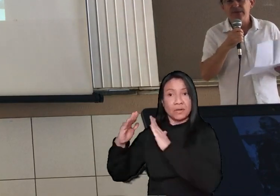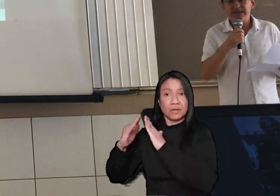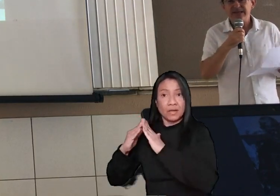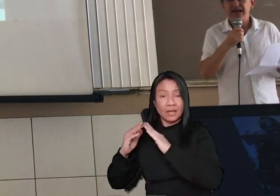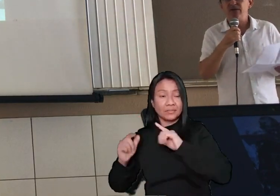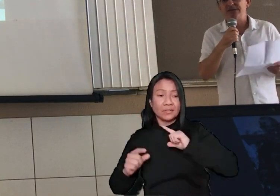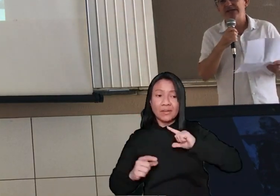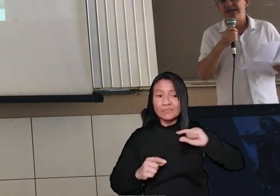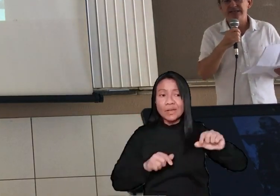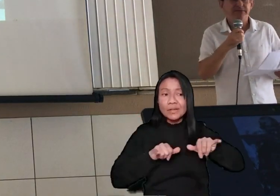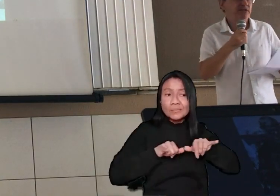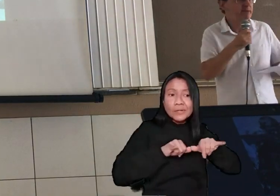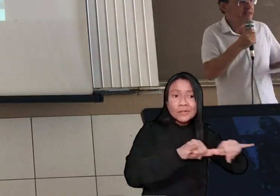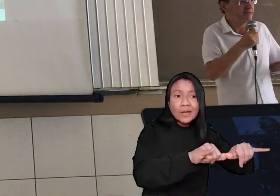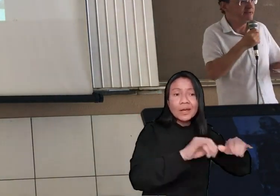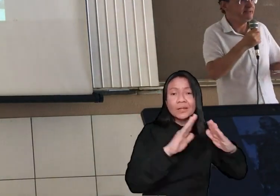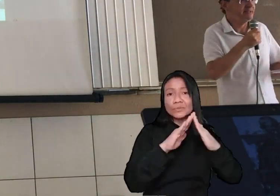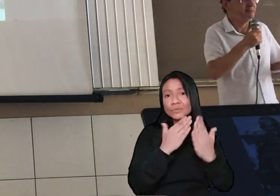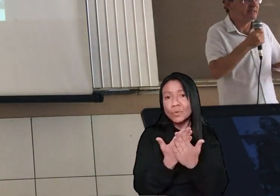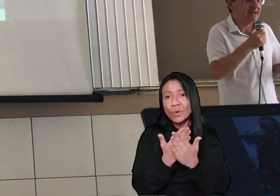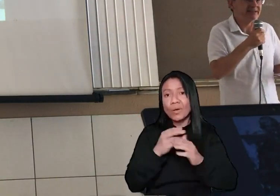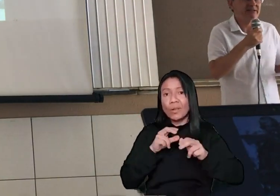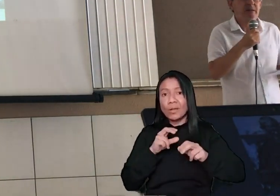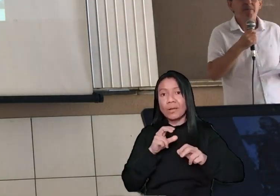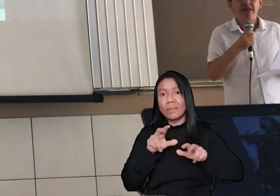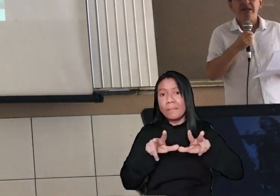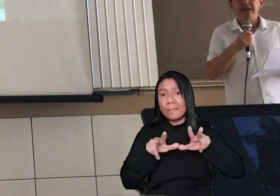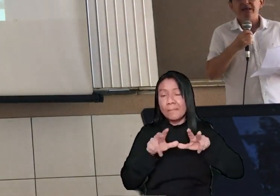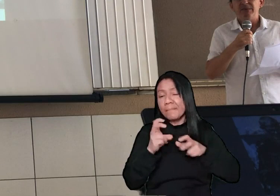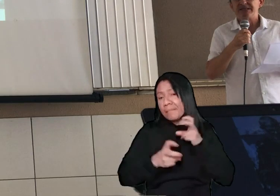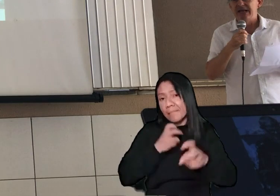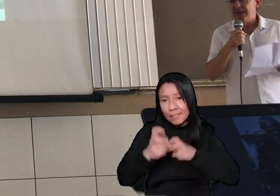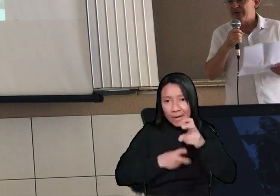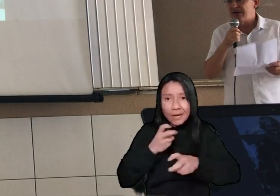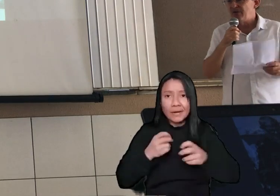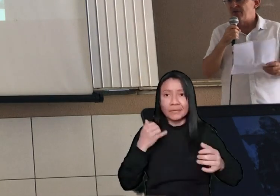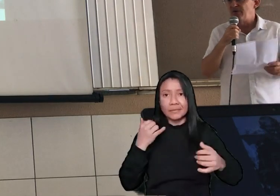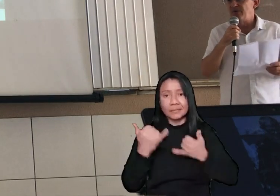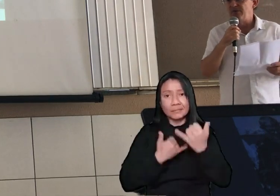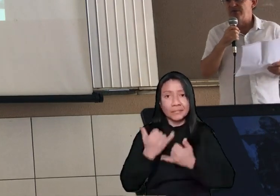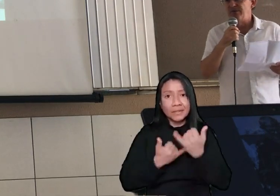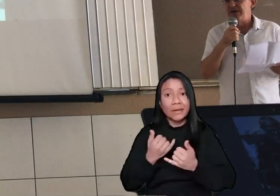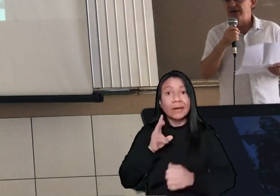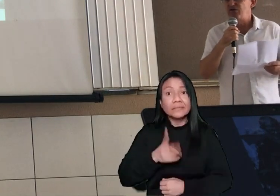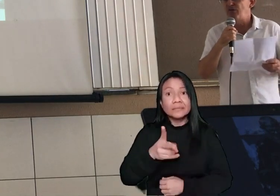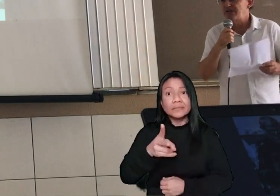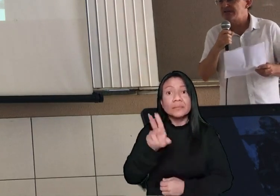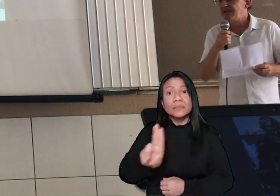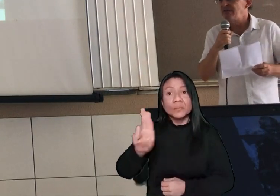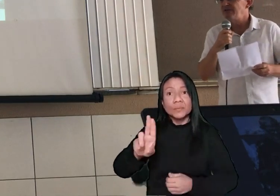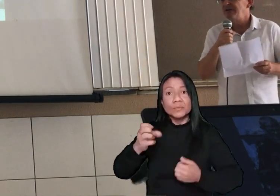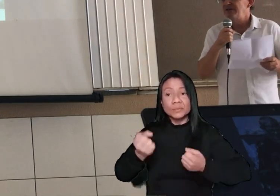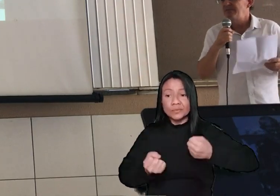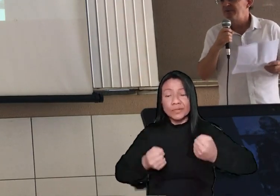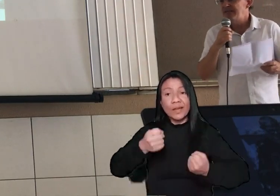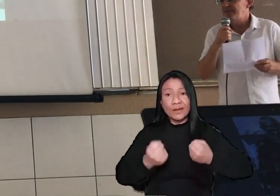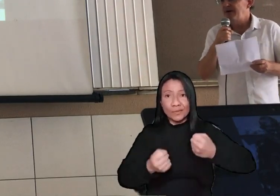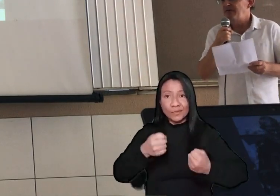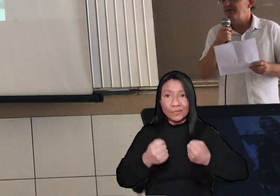carro, normalmente de carro. As crianças eventualmente vão de bicicleta, né? Mas na época a